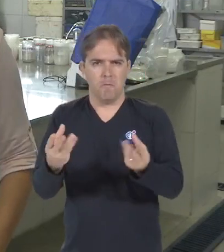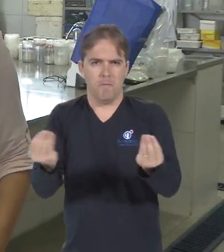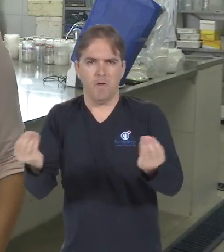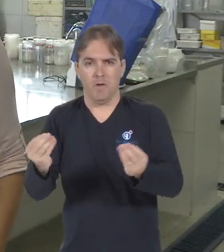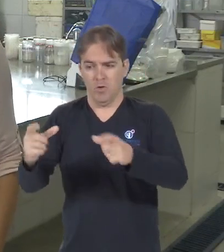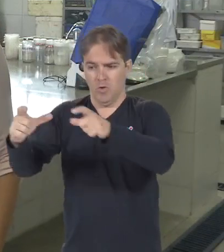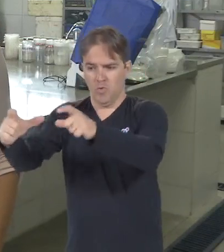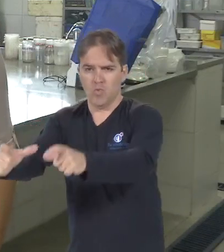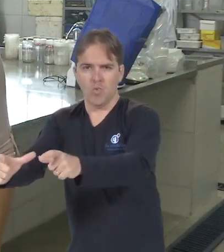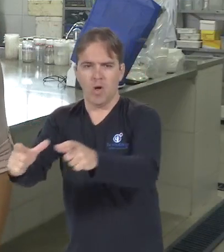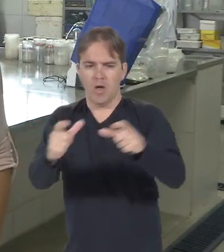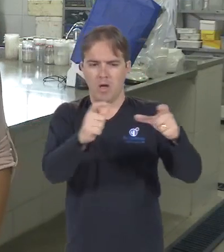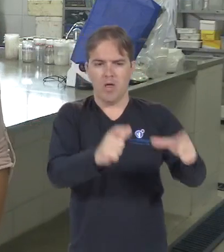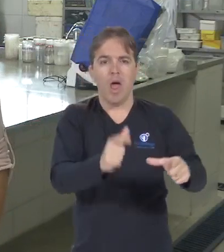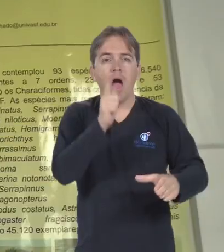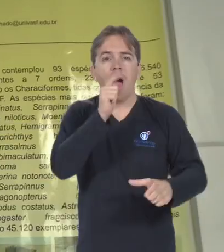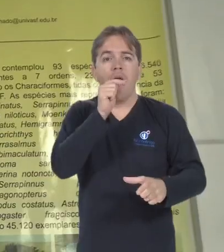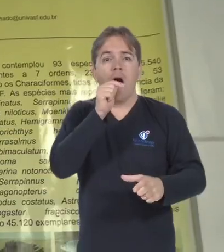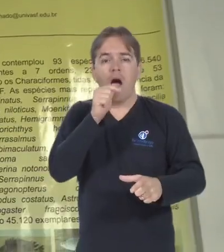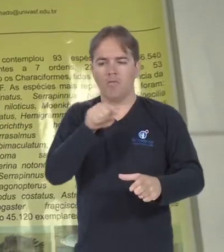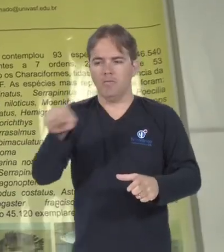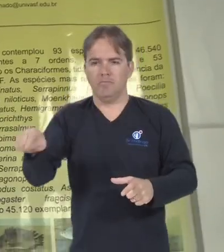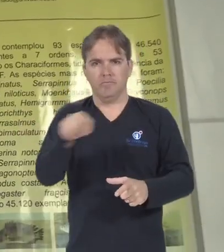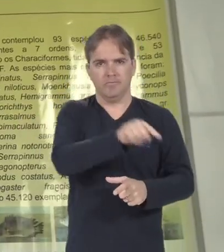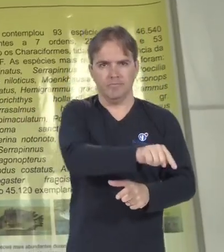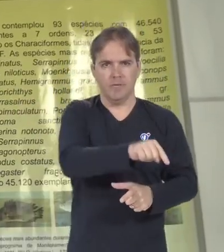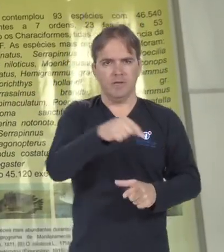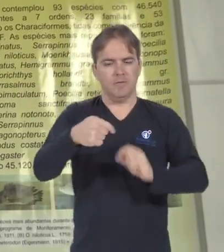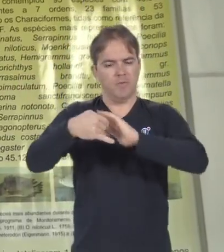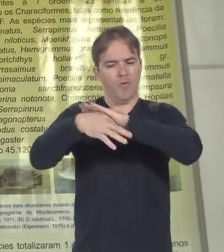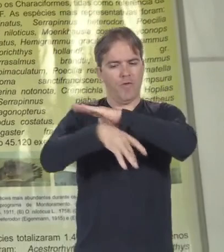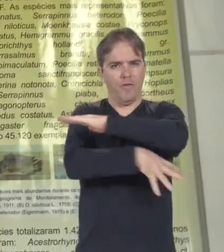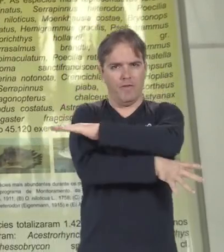em duas subbacias do Rio São Francisco. Essa proposta surgiu